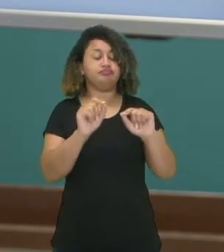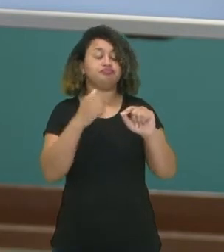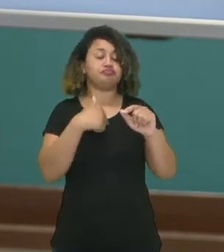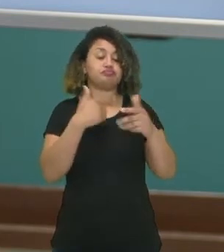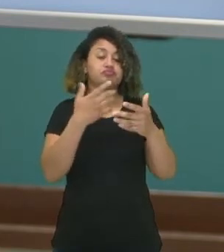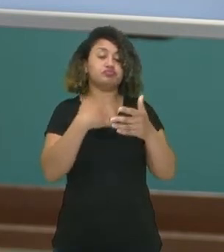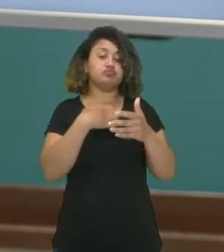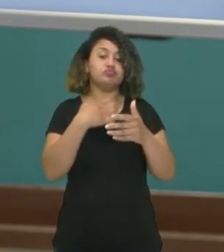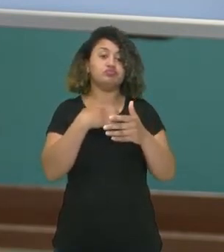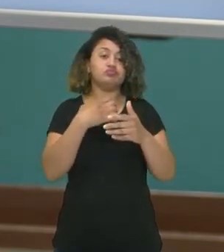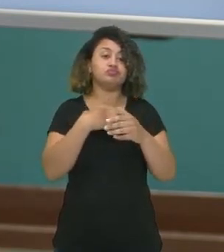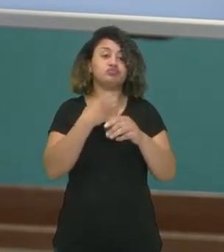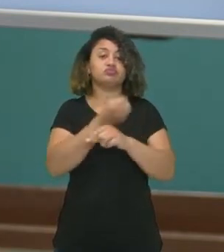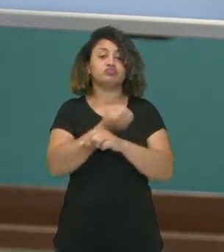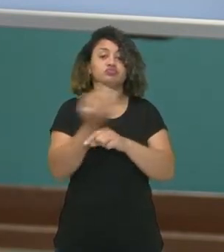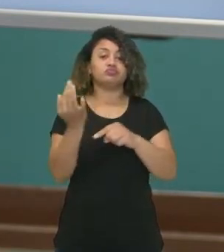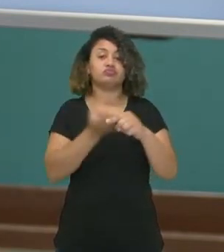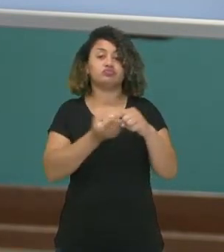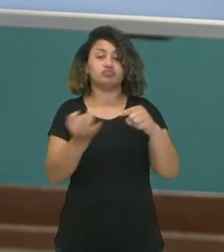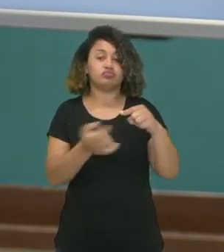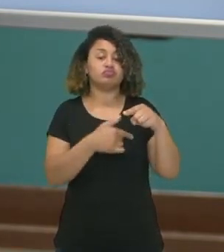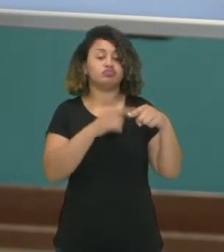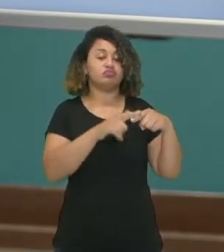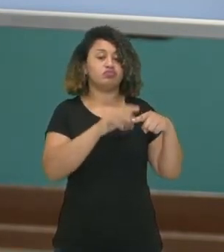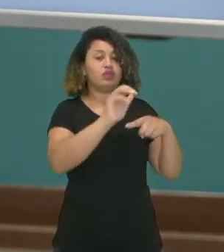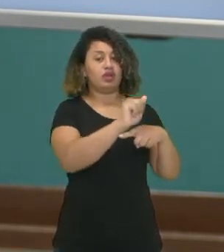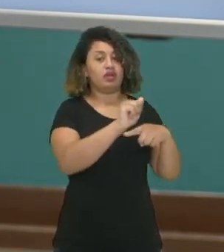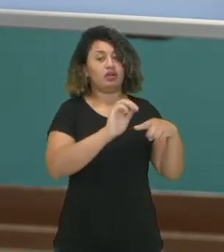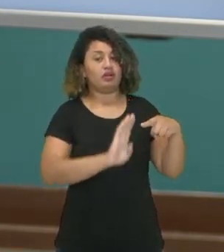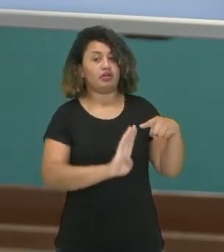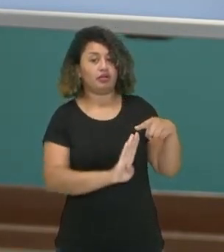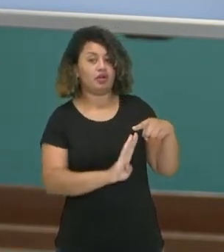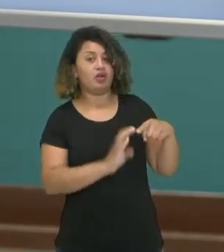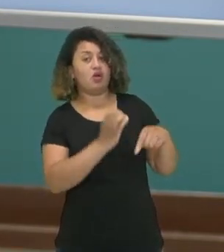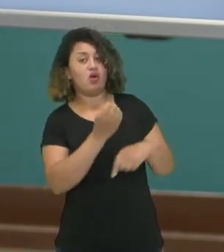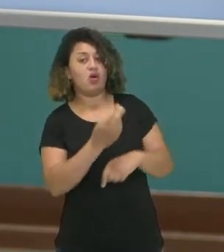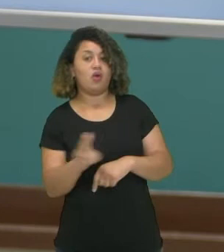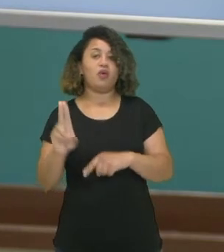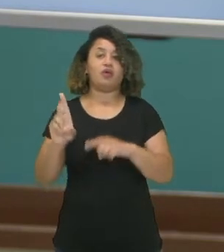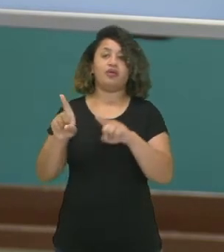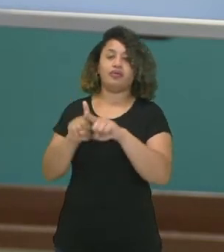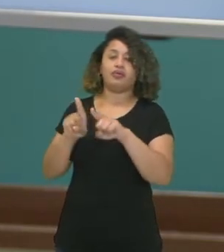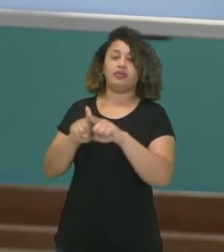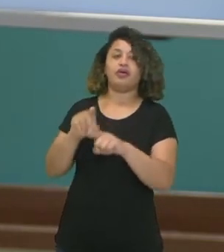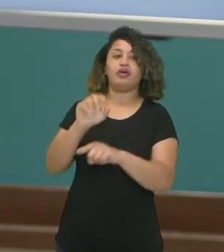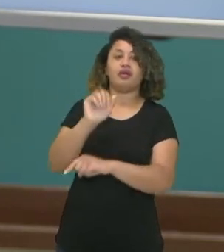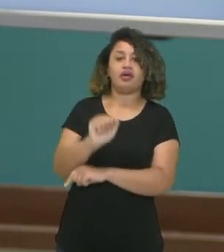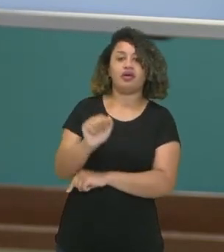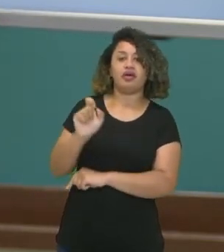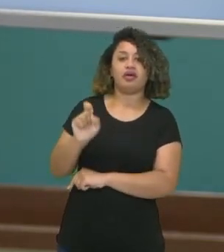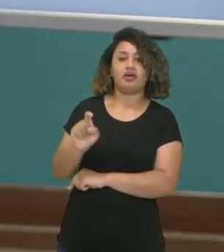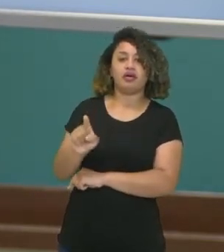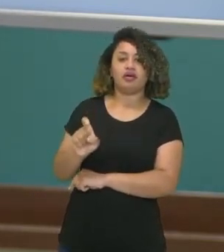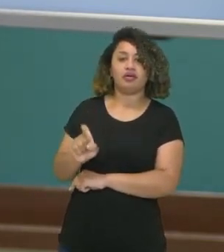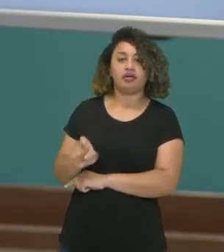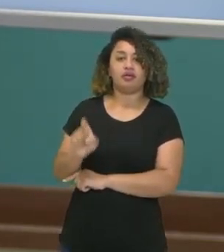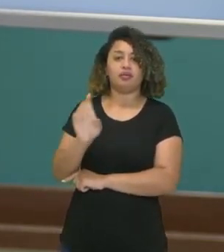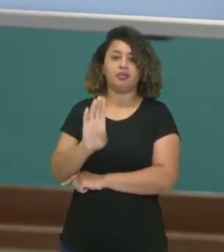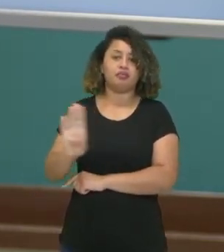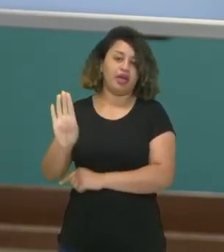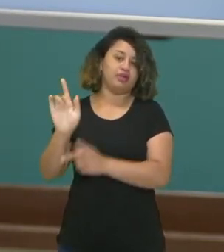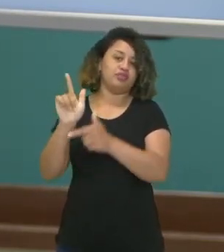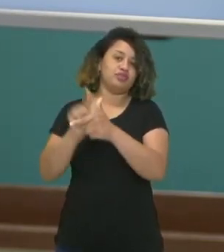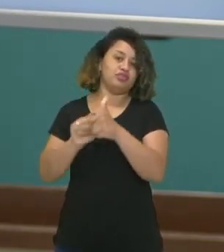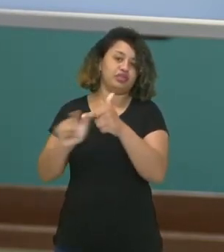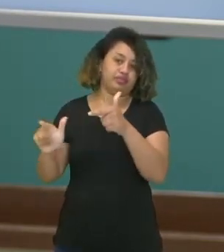ser representada sob a forma de fração ou ainda sob a forma de